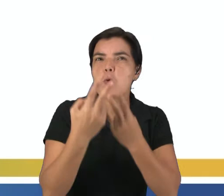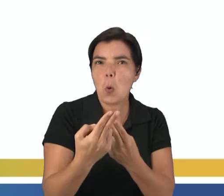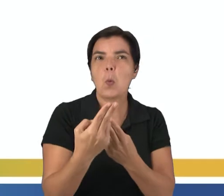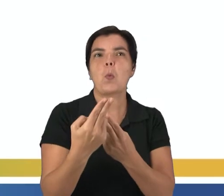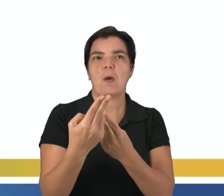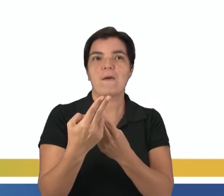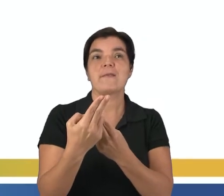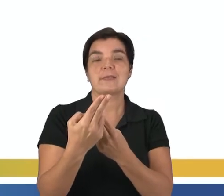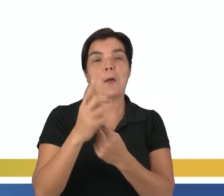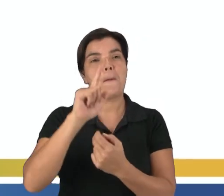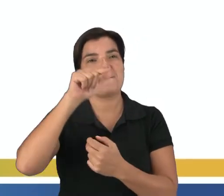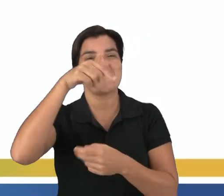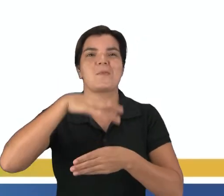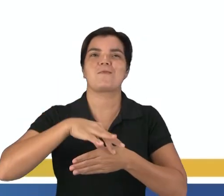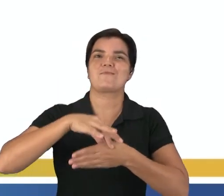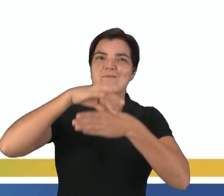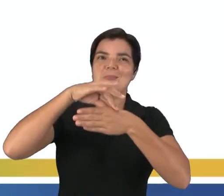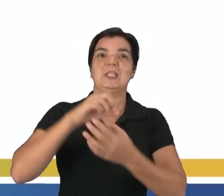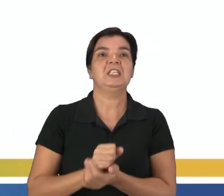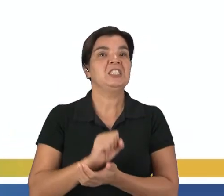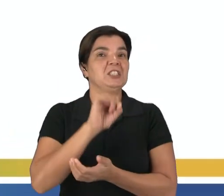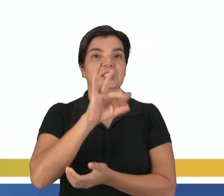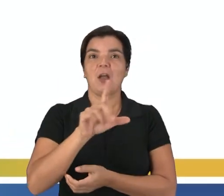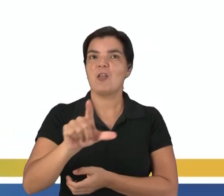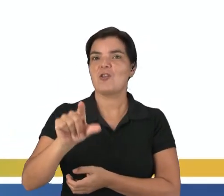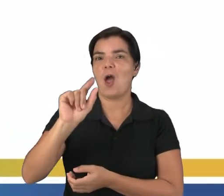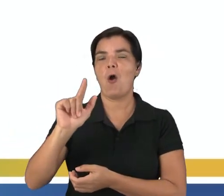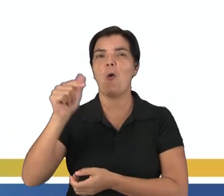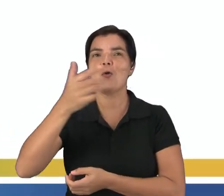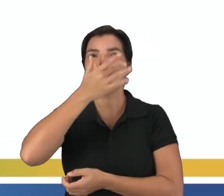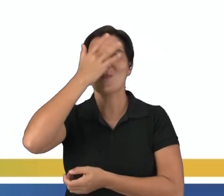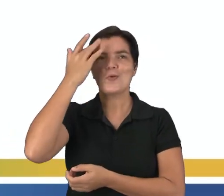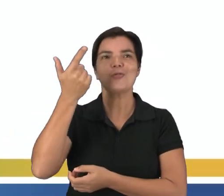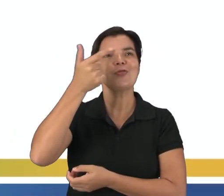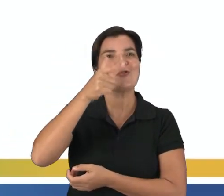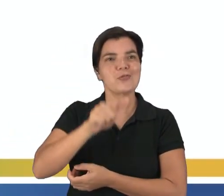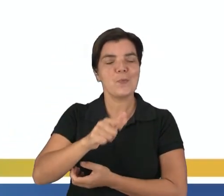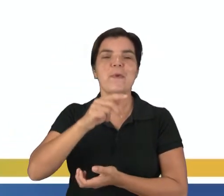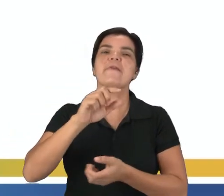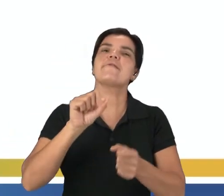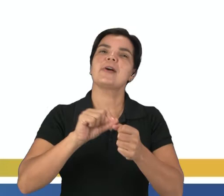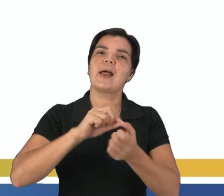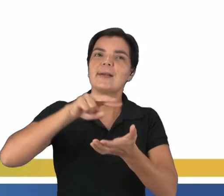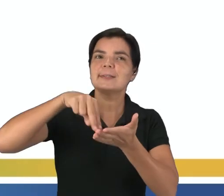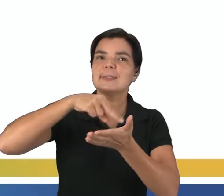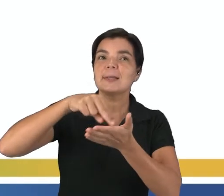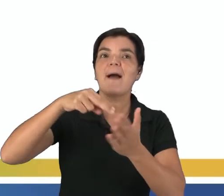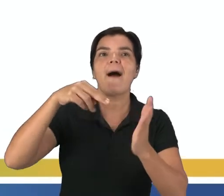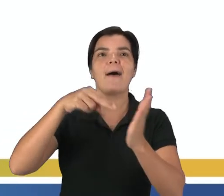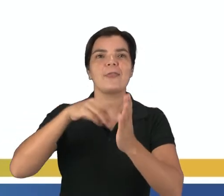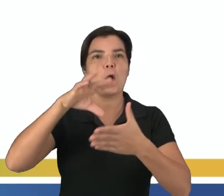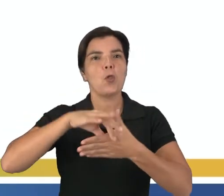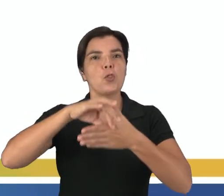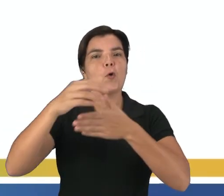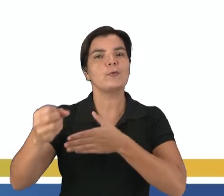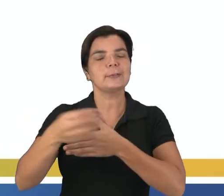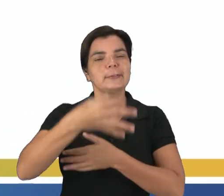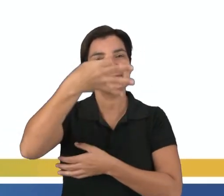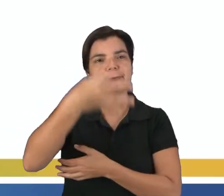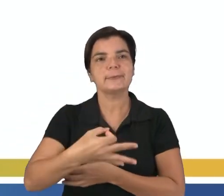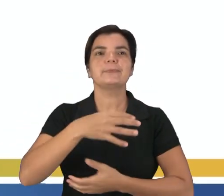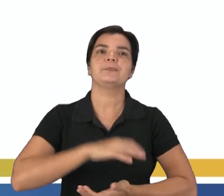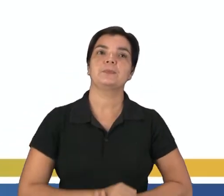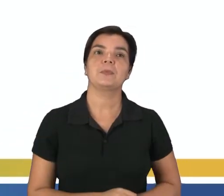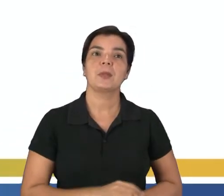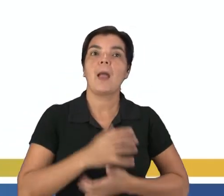imitar os passos, será o próximo líder. Se não, este escolherá outra pessoa e novamente fará a dança, até o novo líder